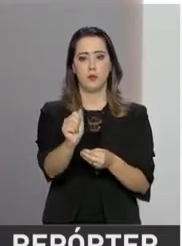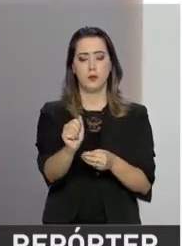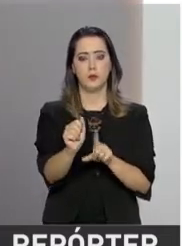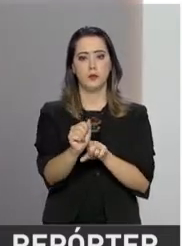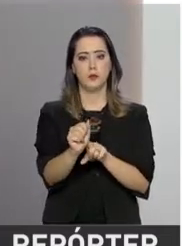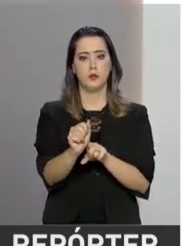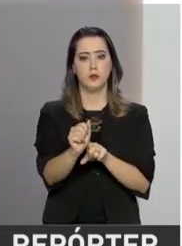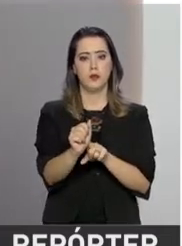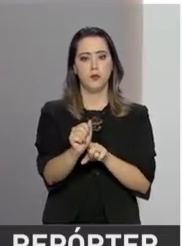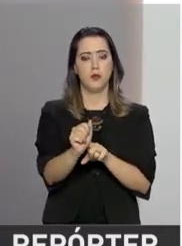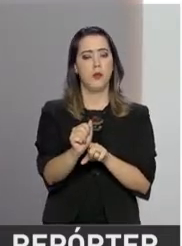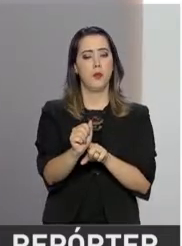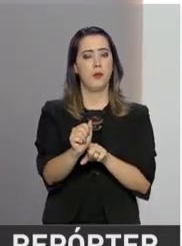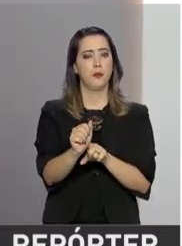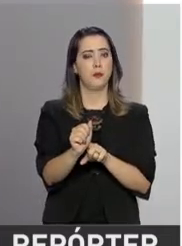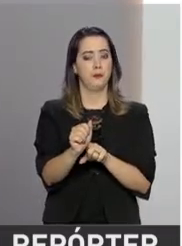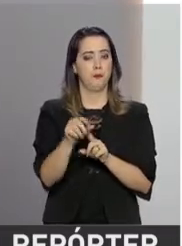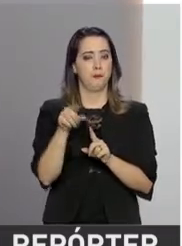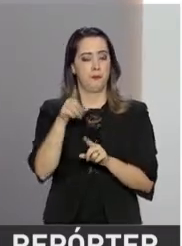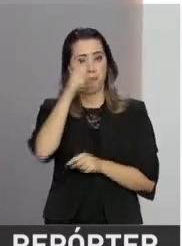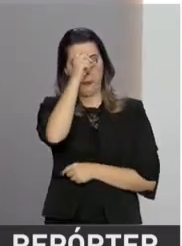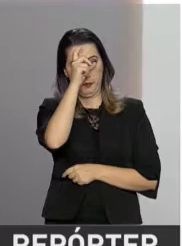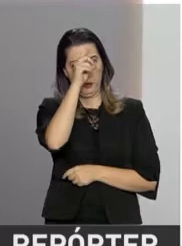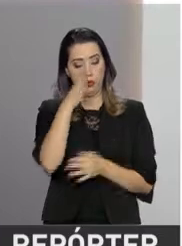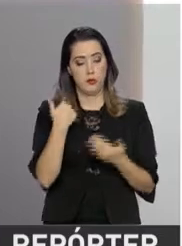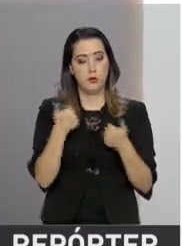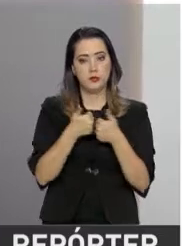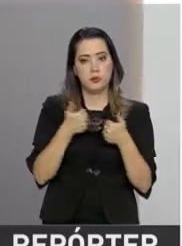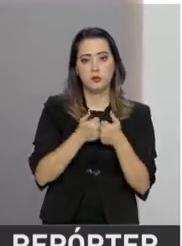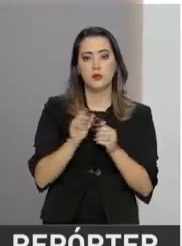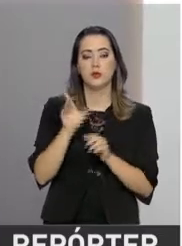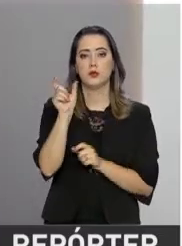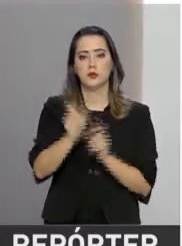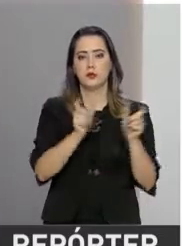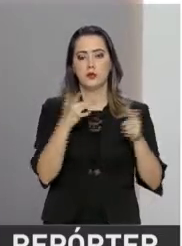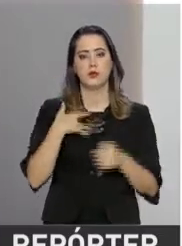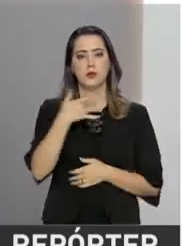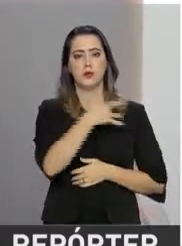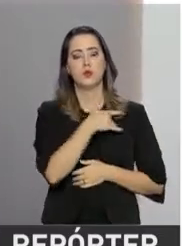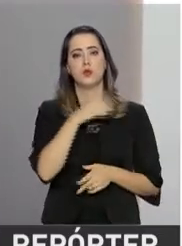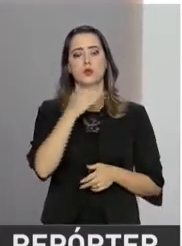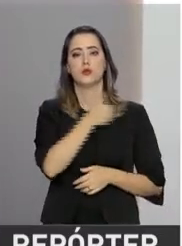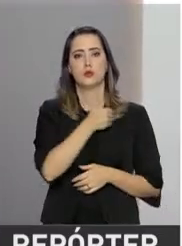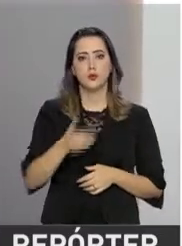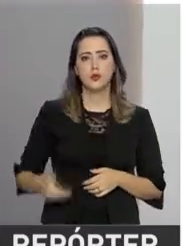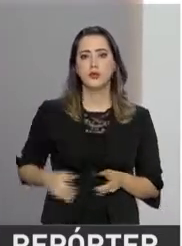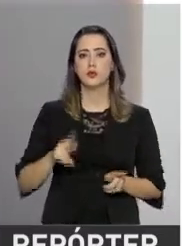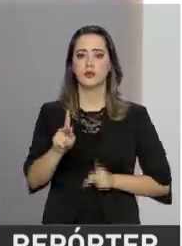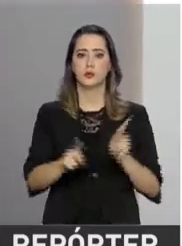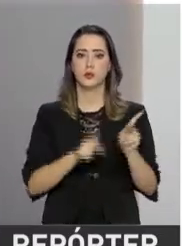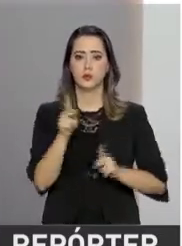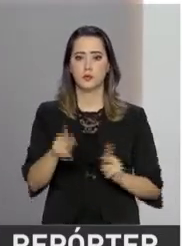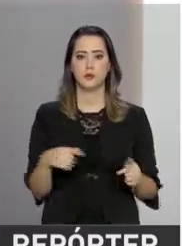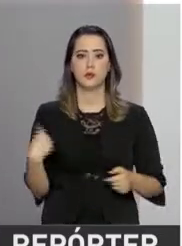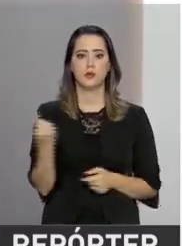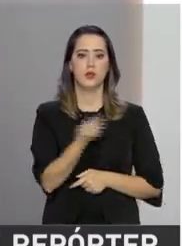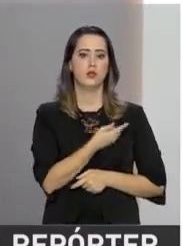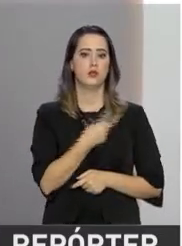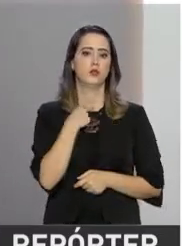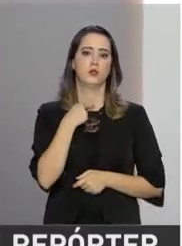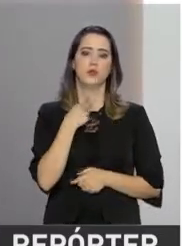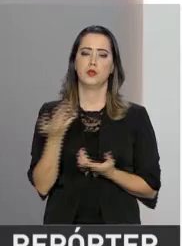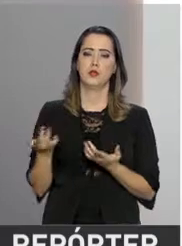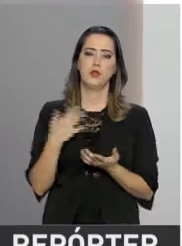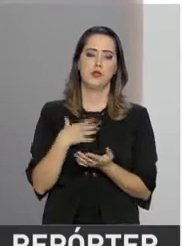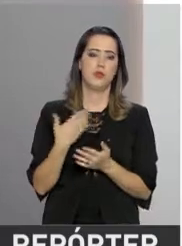que possa chegar cada vez mais próximo o atendimento da saúde pública à população brasileira. Nós não deixamos